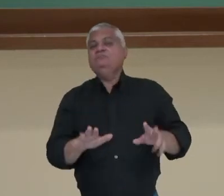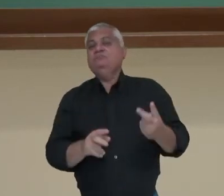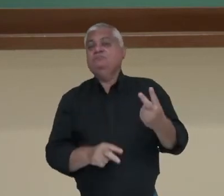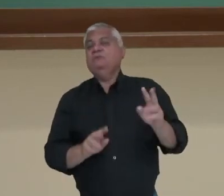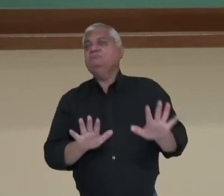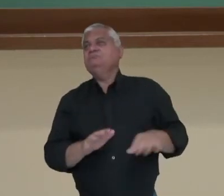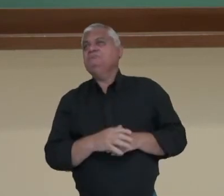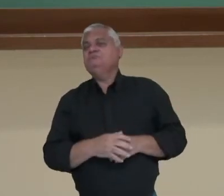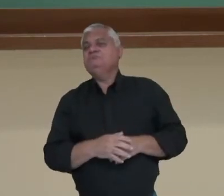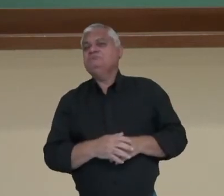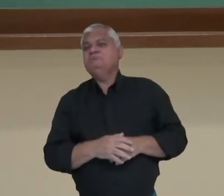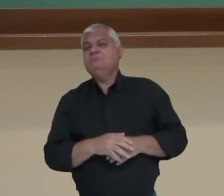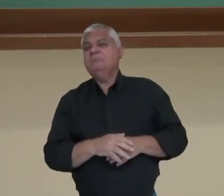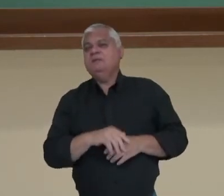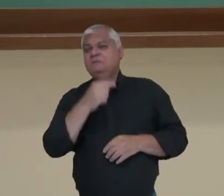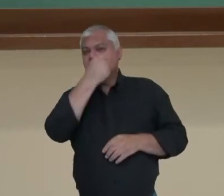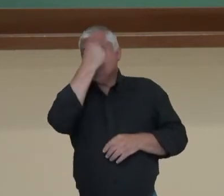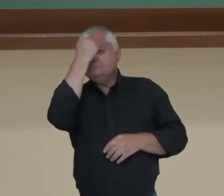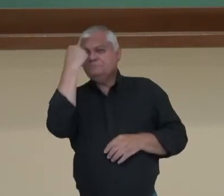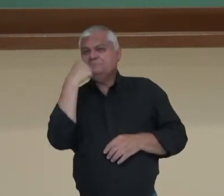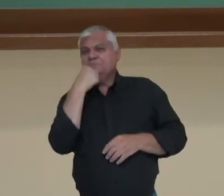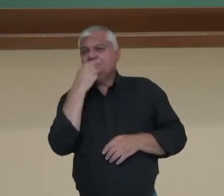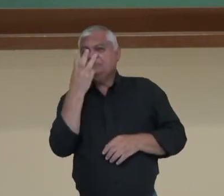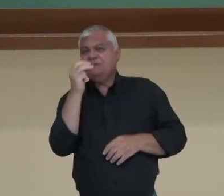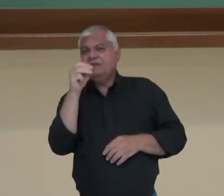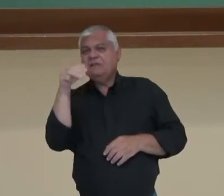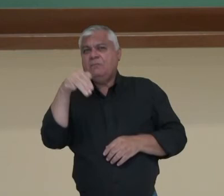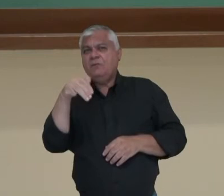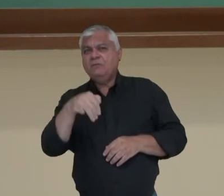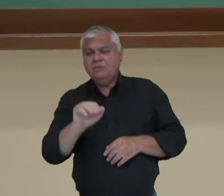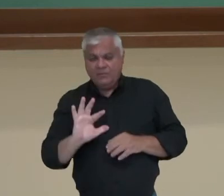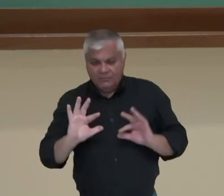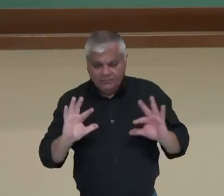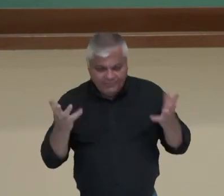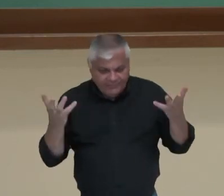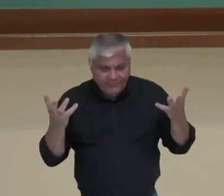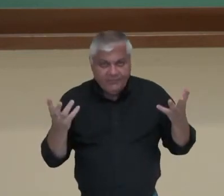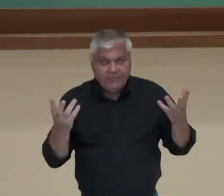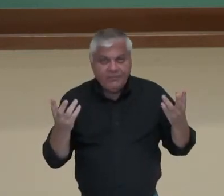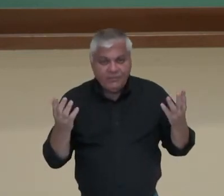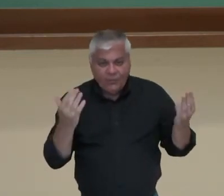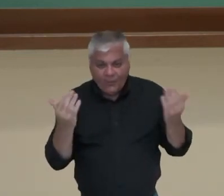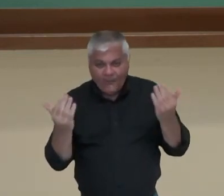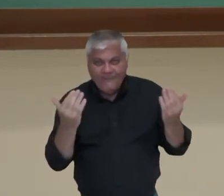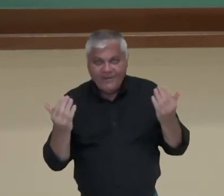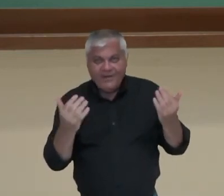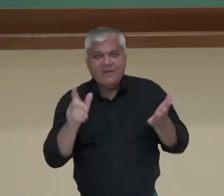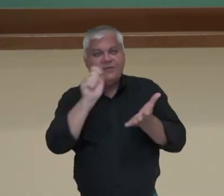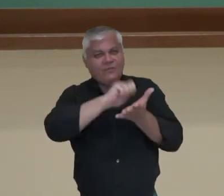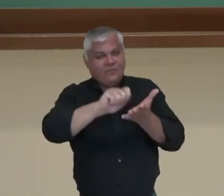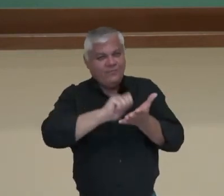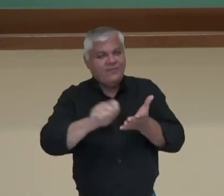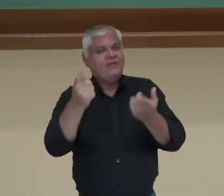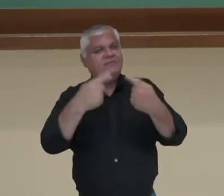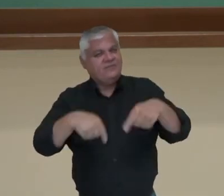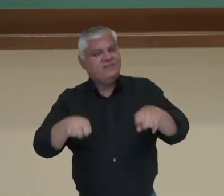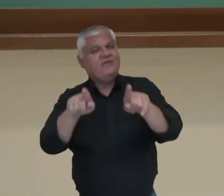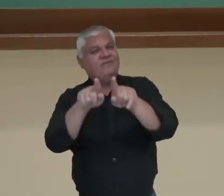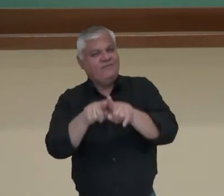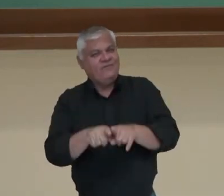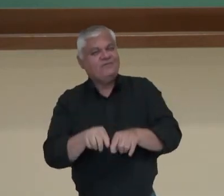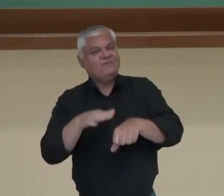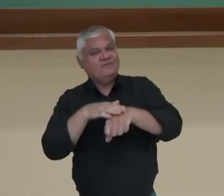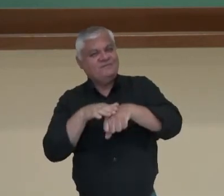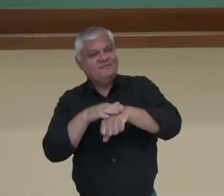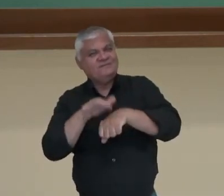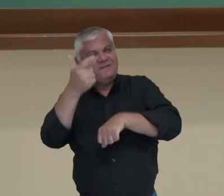por cerca de 30 minutos. Observe e anote os resultados. Vou dar um tempinho para você copiar e eu já retorno para comentar um